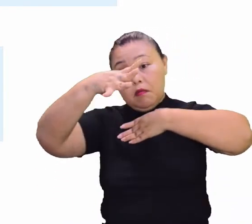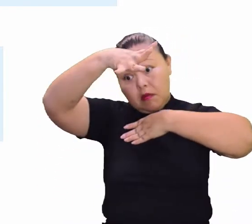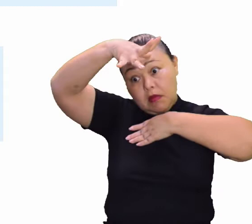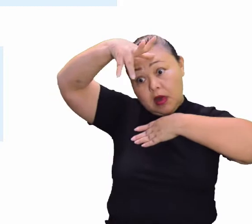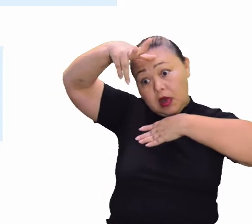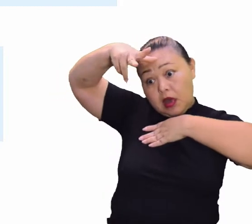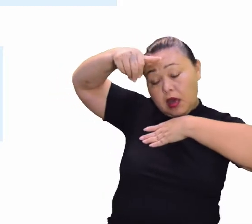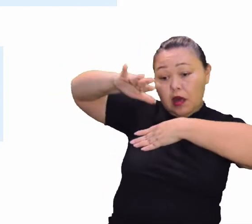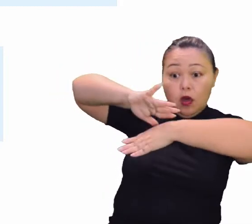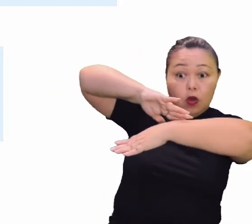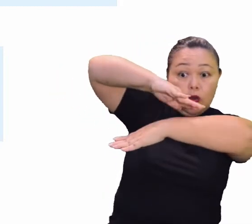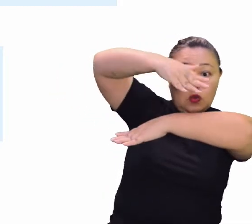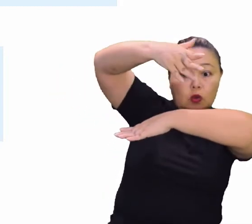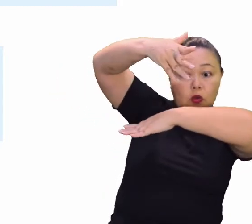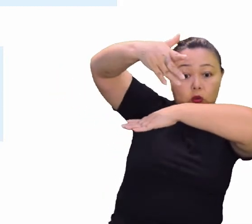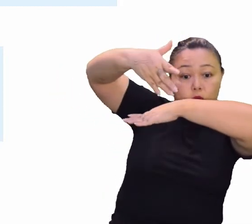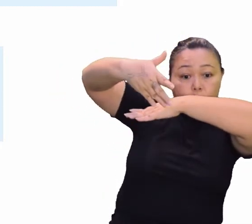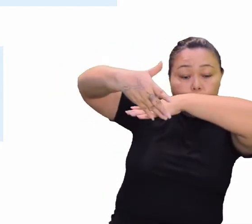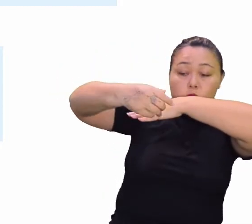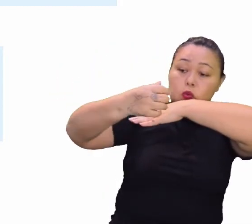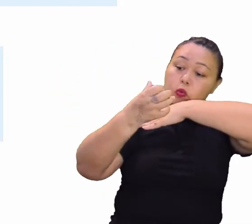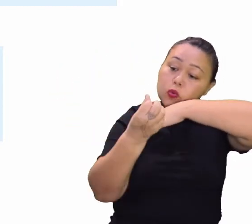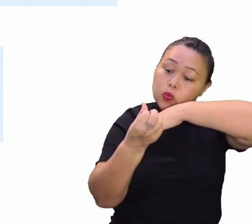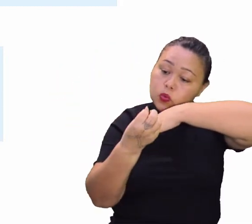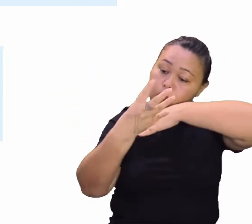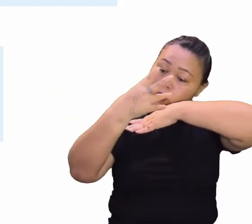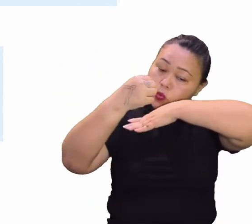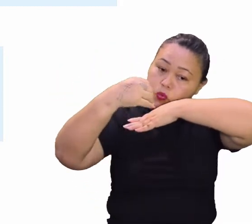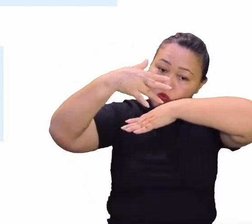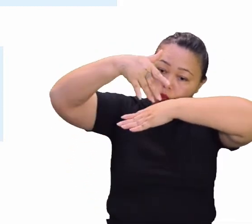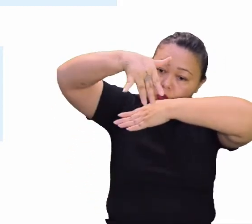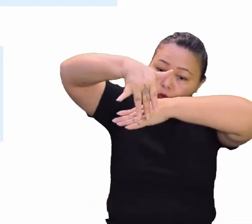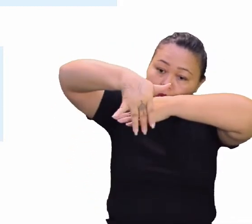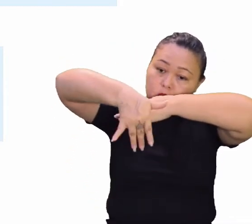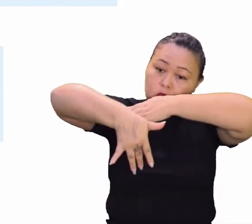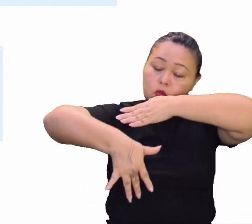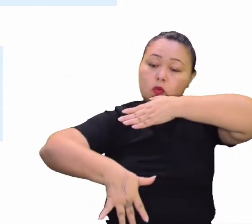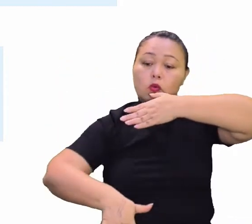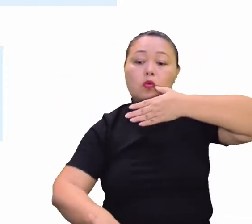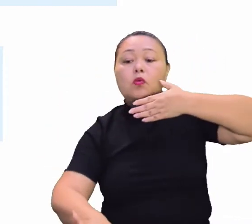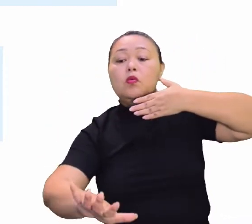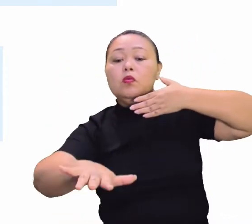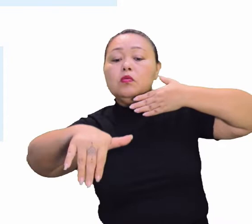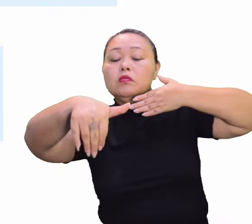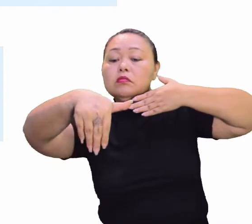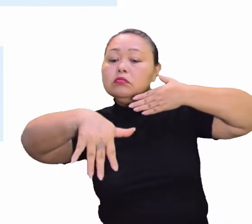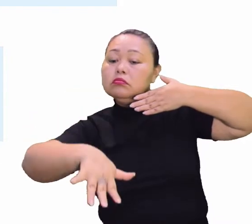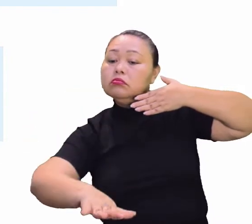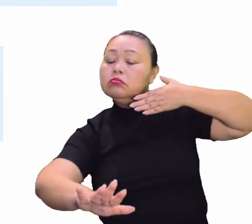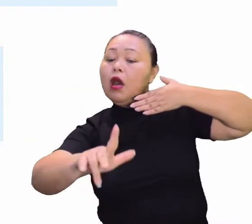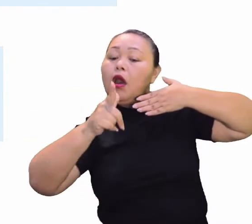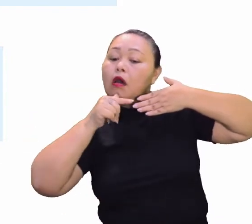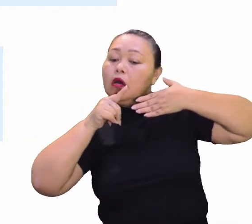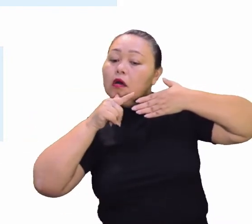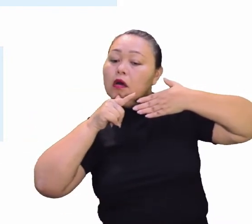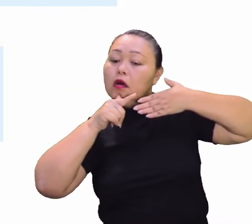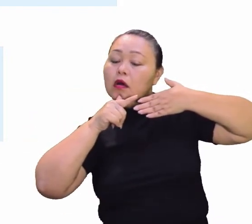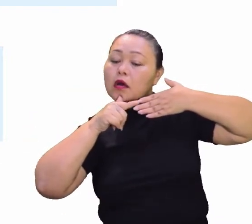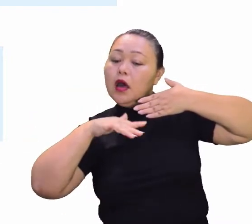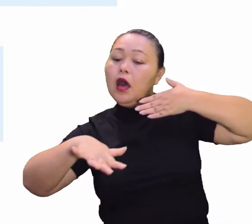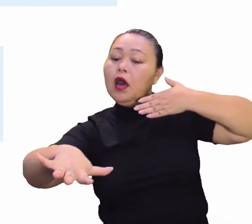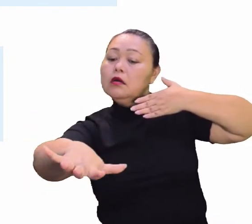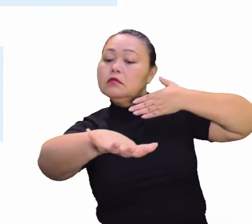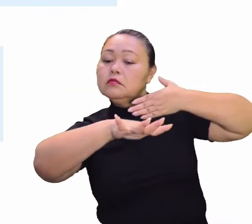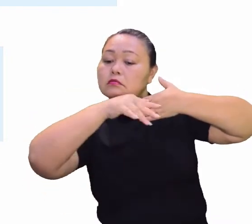Olha o tanto de altura aí, ó, 630 metros de altitude vai ser a